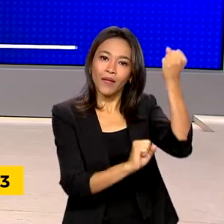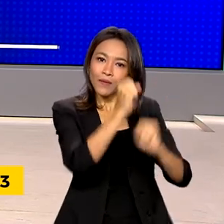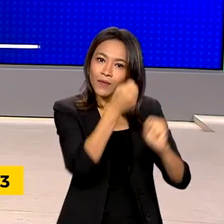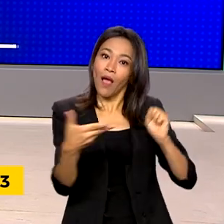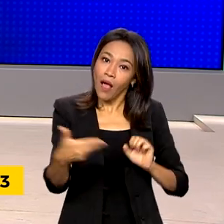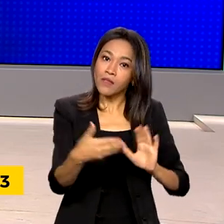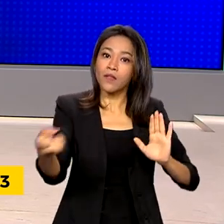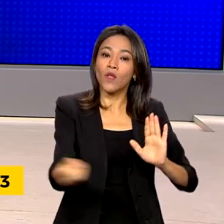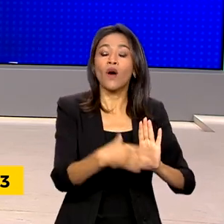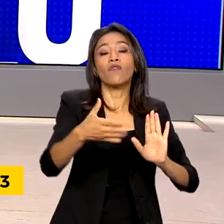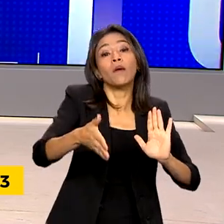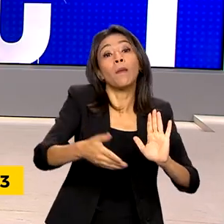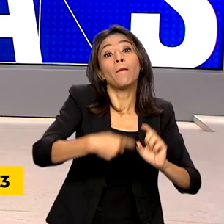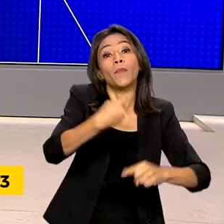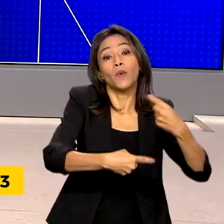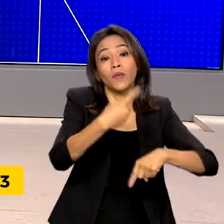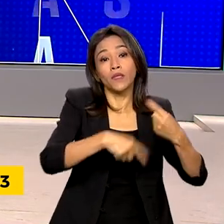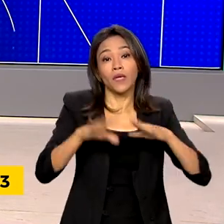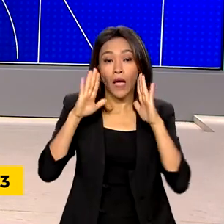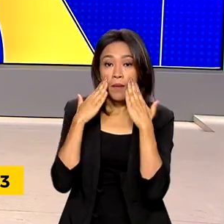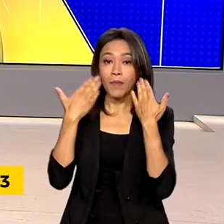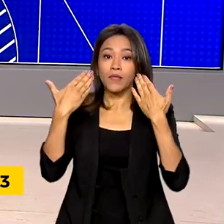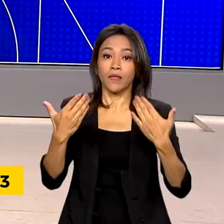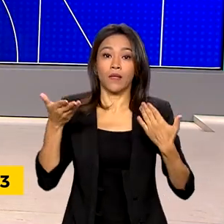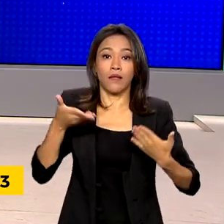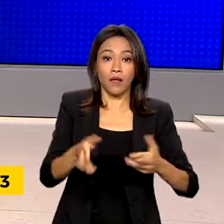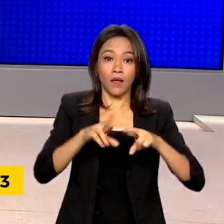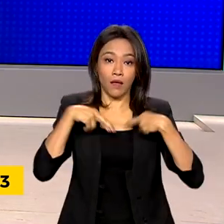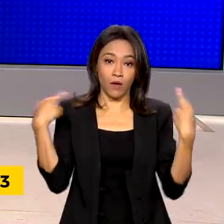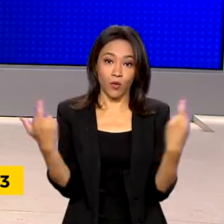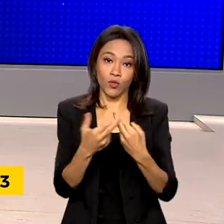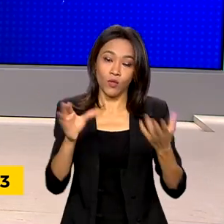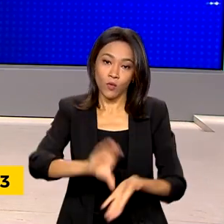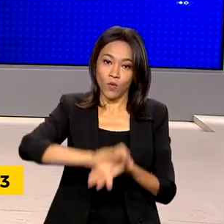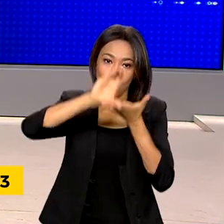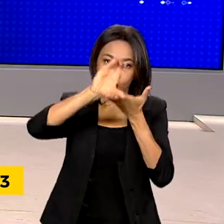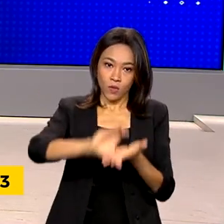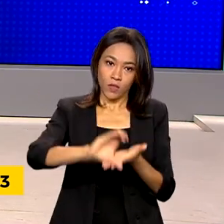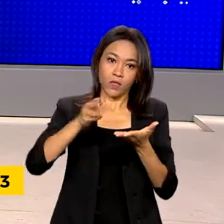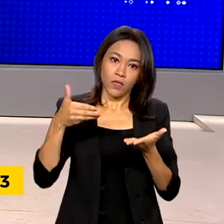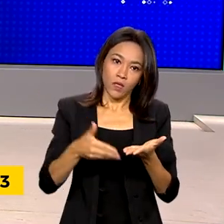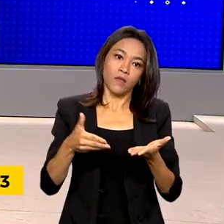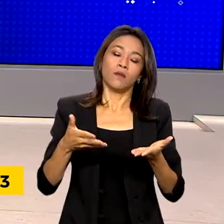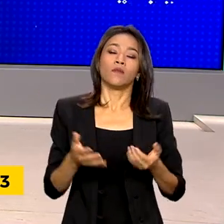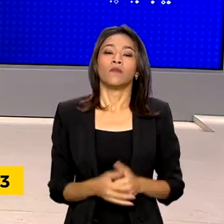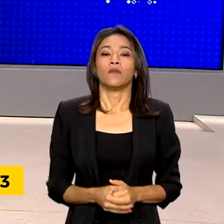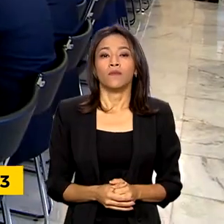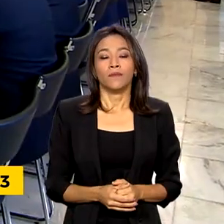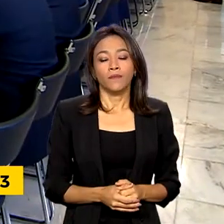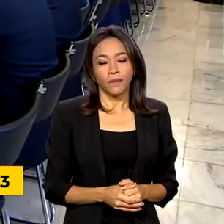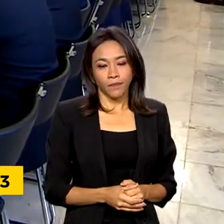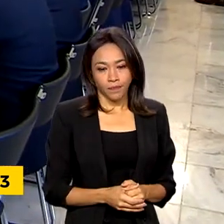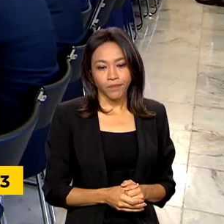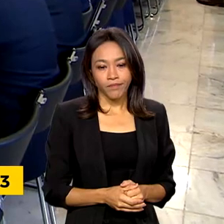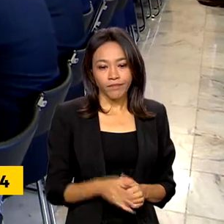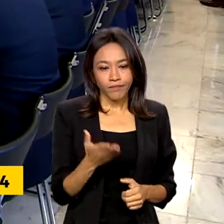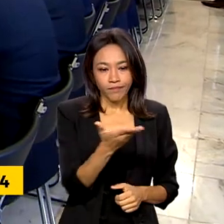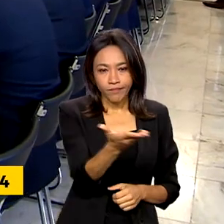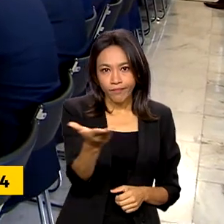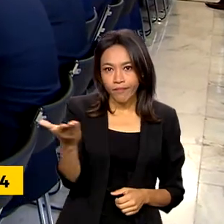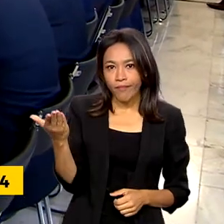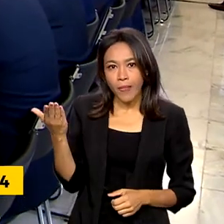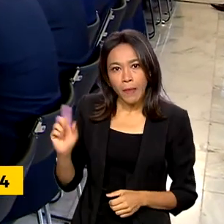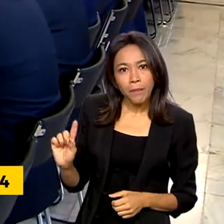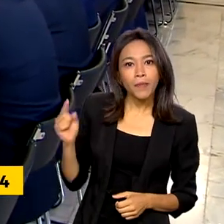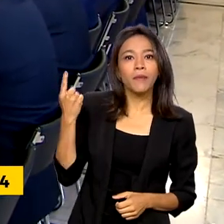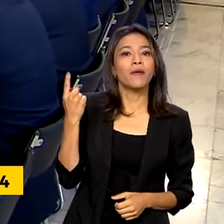setor, apresentada durante a reunião do Conselho Nacional de Desenvolvimento Industrial. Uma das primeiras